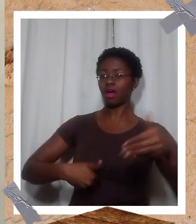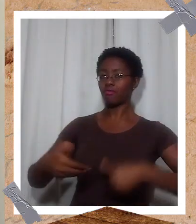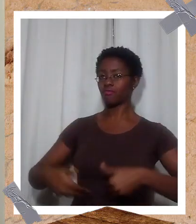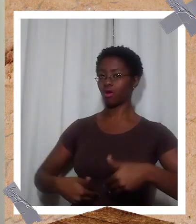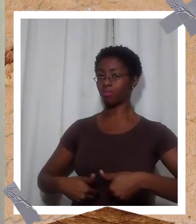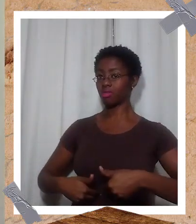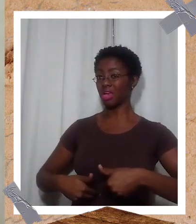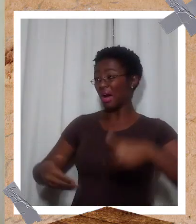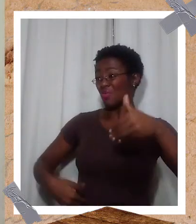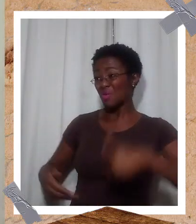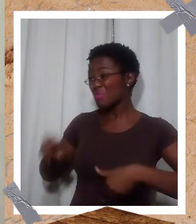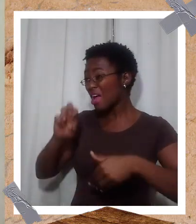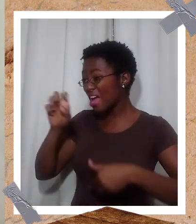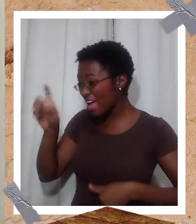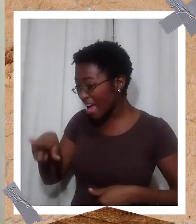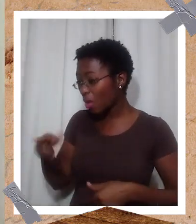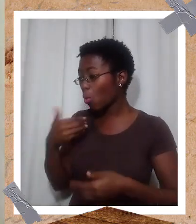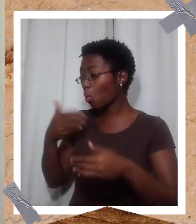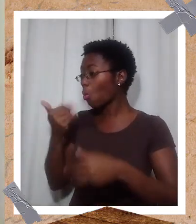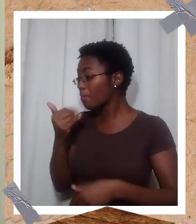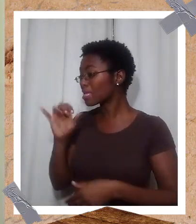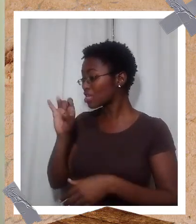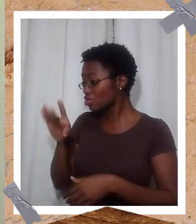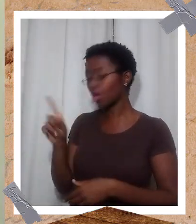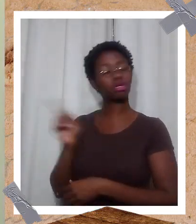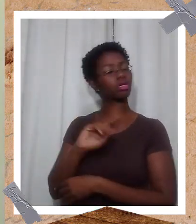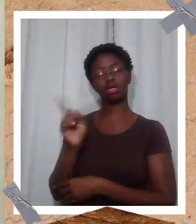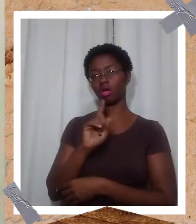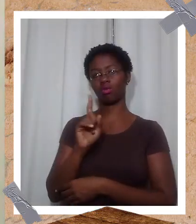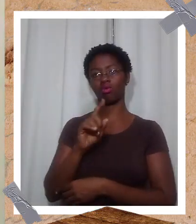somente da comida. Ela tem fome de direitos,